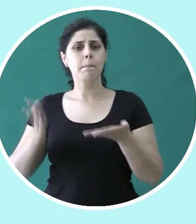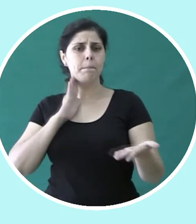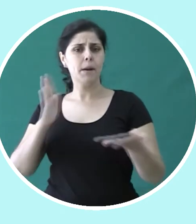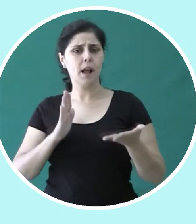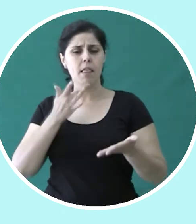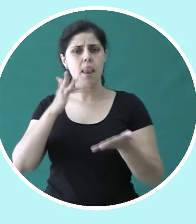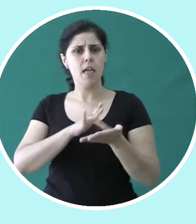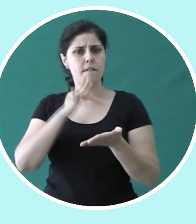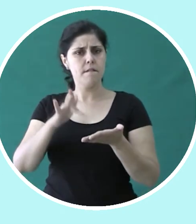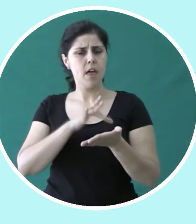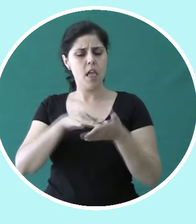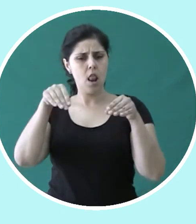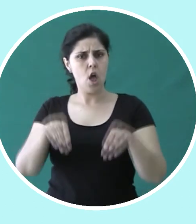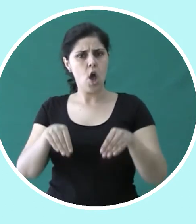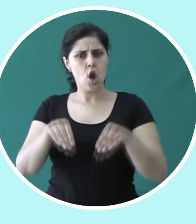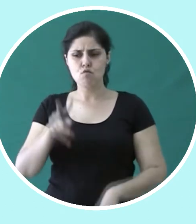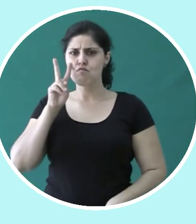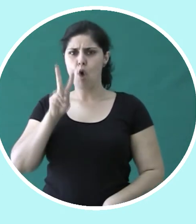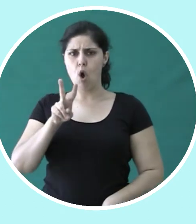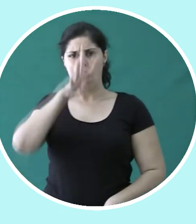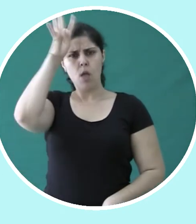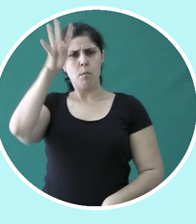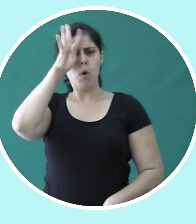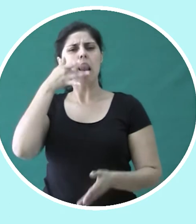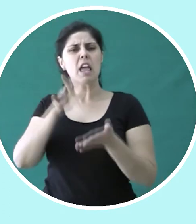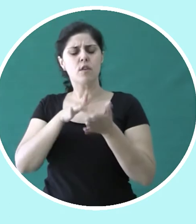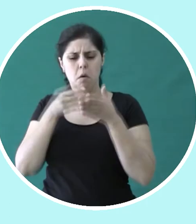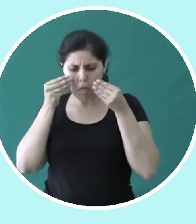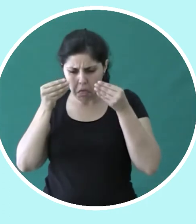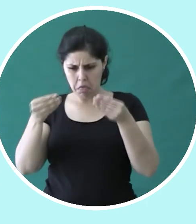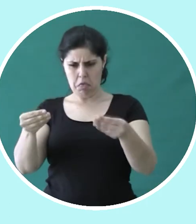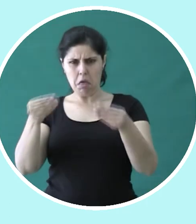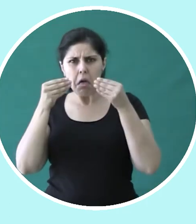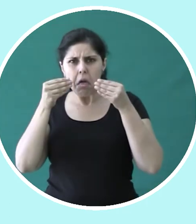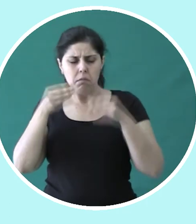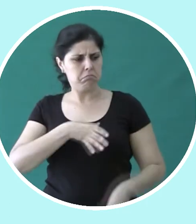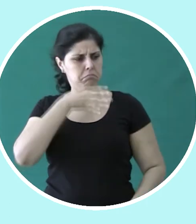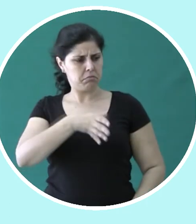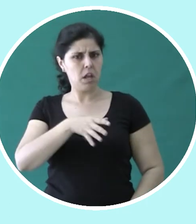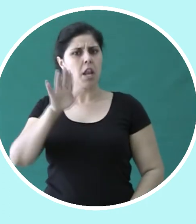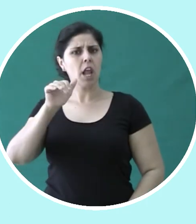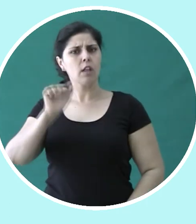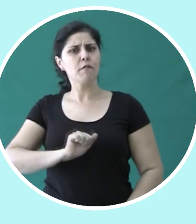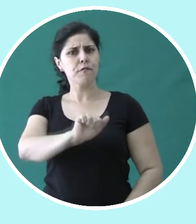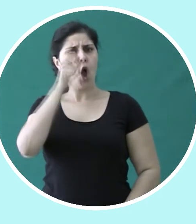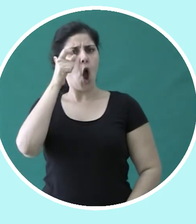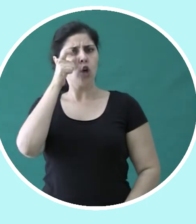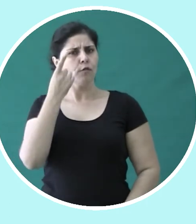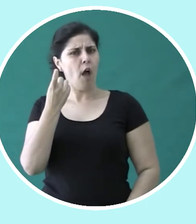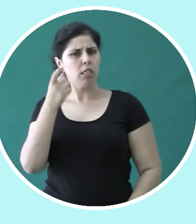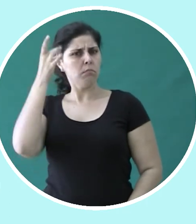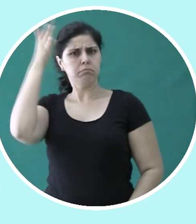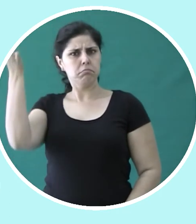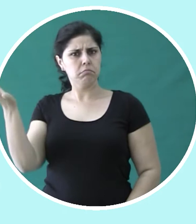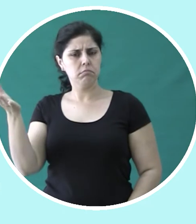A empregada da livraria, ao ver Leopoldo a aproximar e a afastar o livro, disse: O seu netinho deve